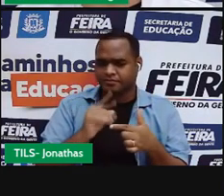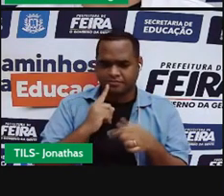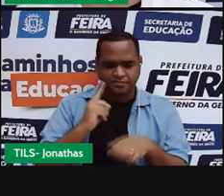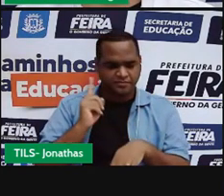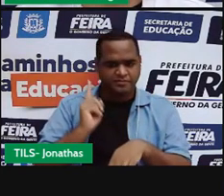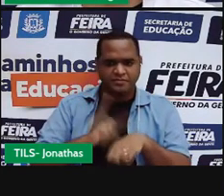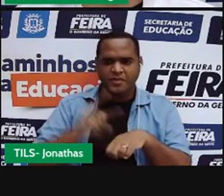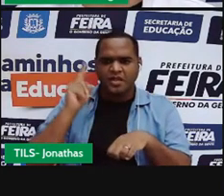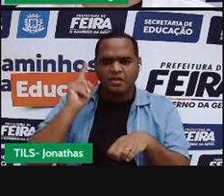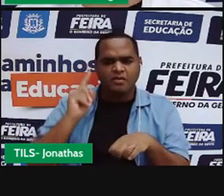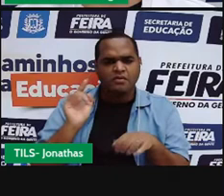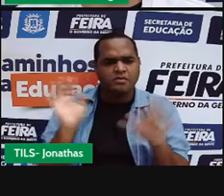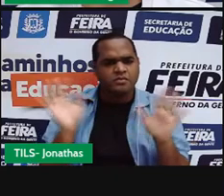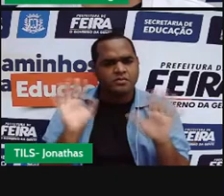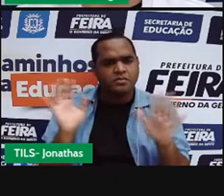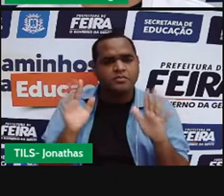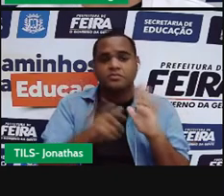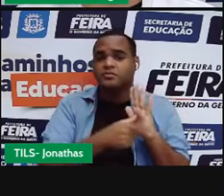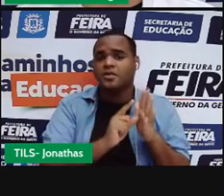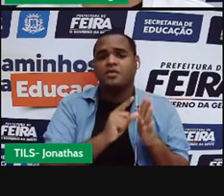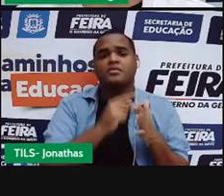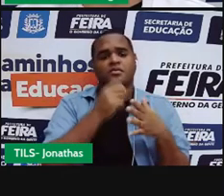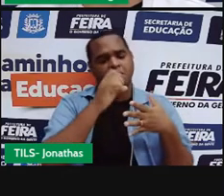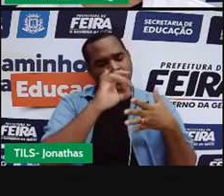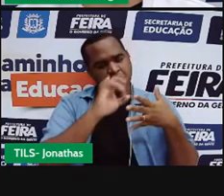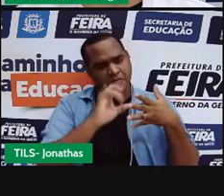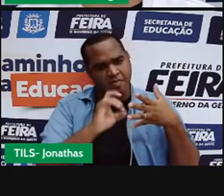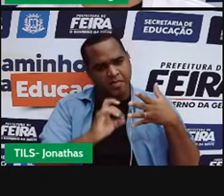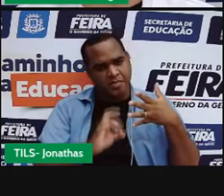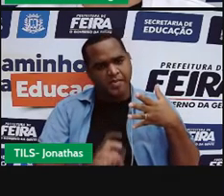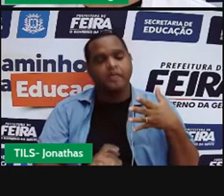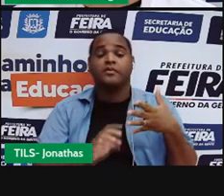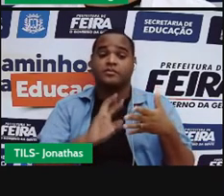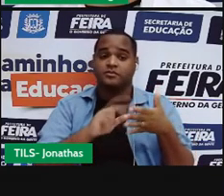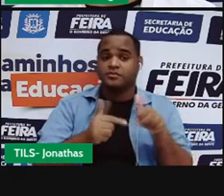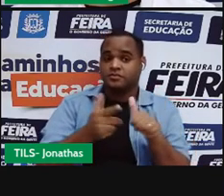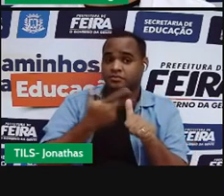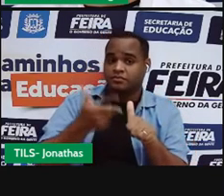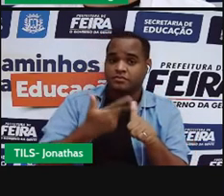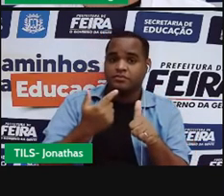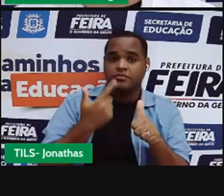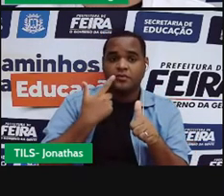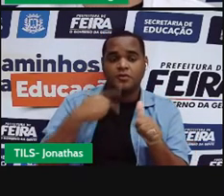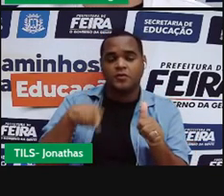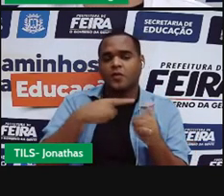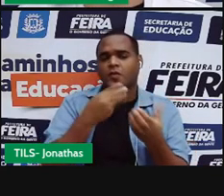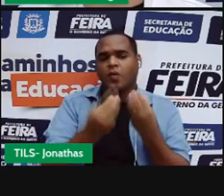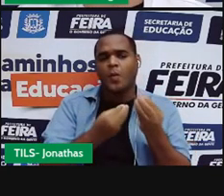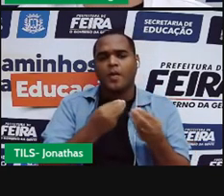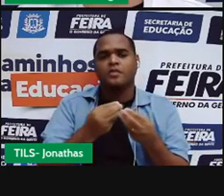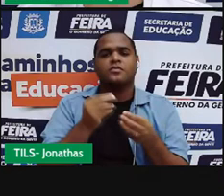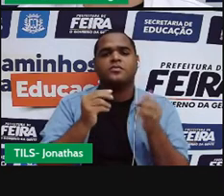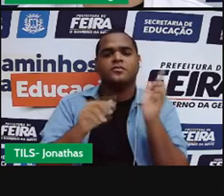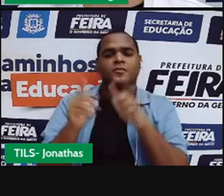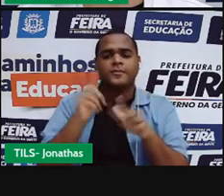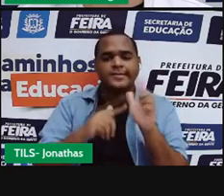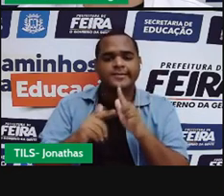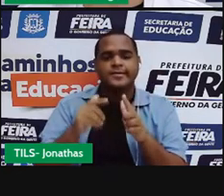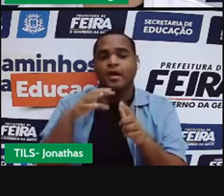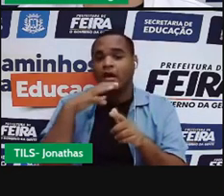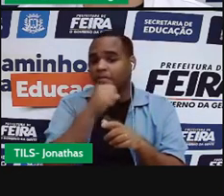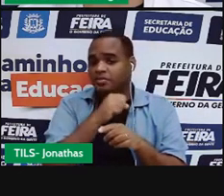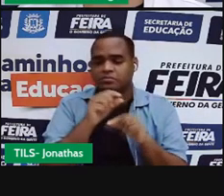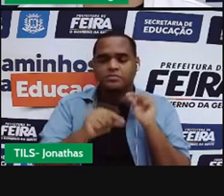para outra, como Suzana explicou, passou por todas essas etapas. E por que que hoje a gente conseguiu fazer muito mais rápido do que alguns anos